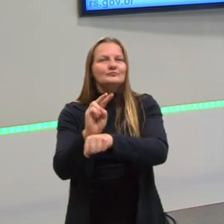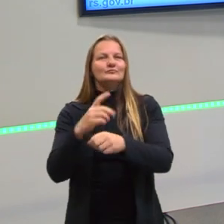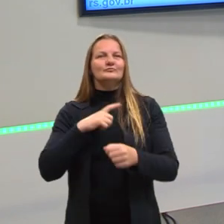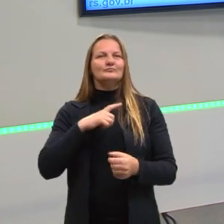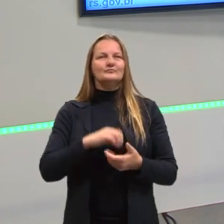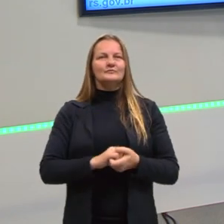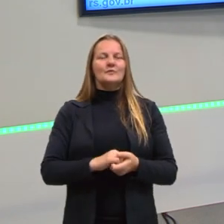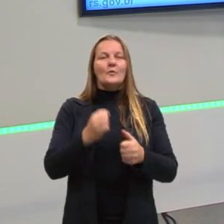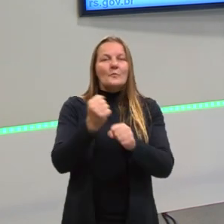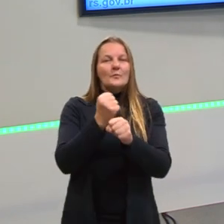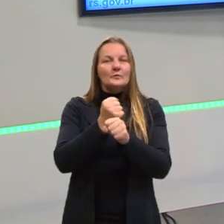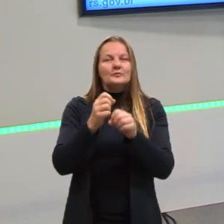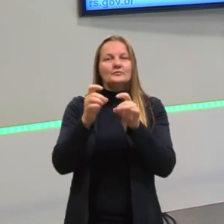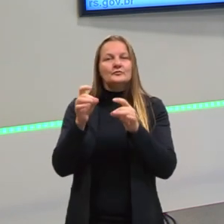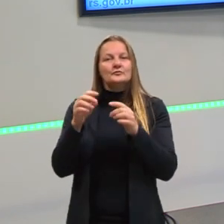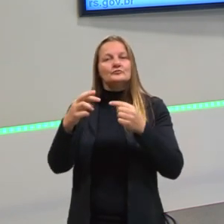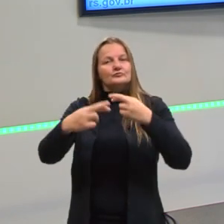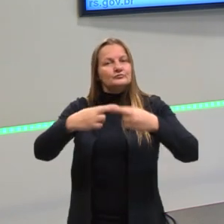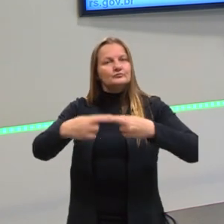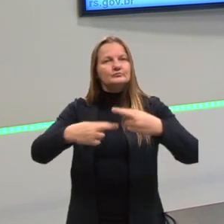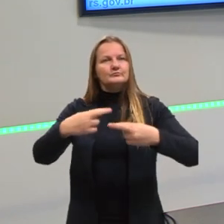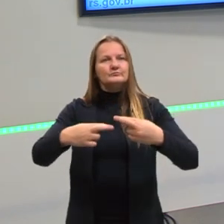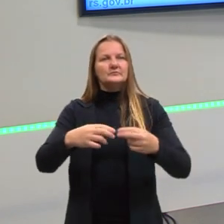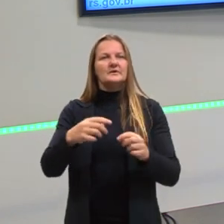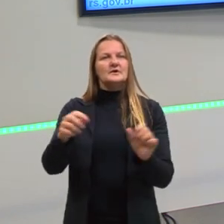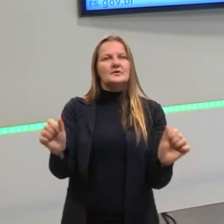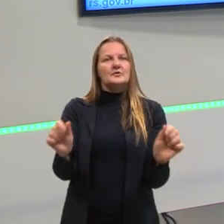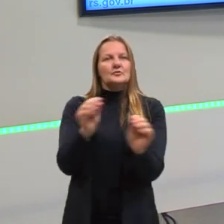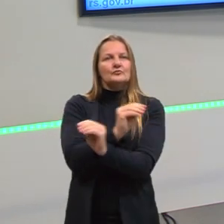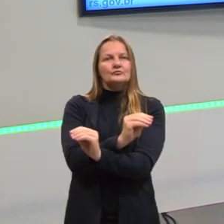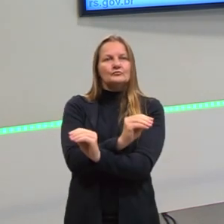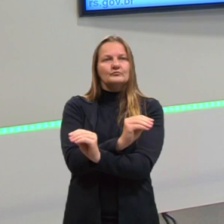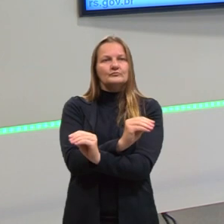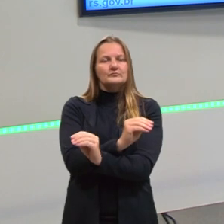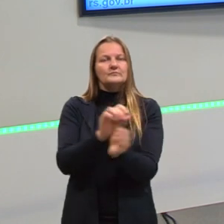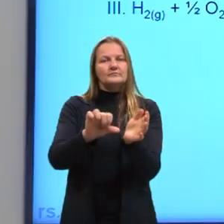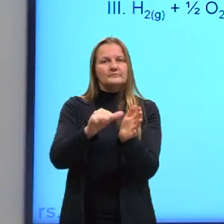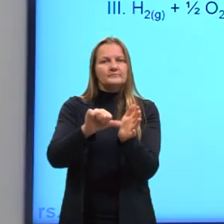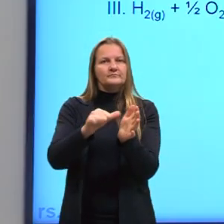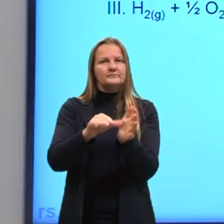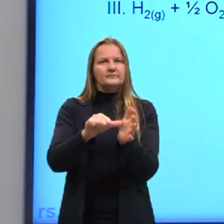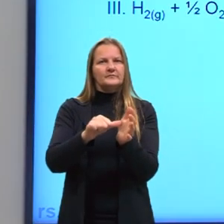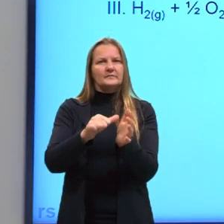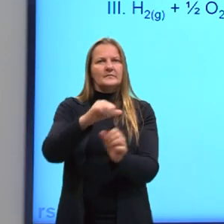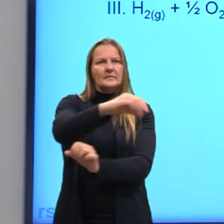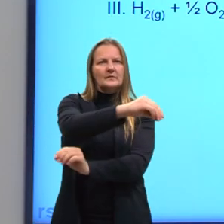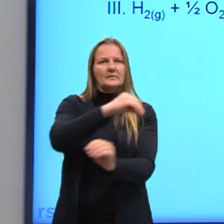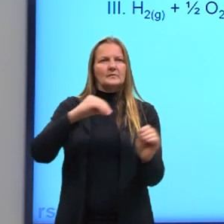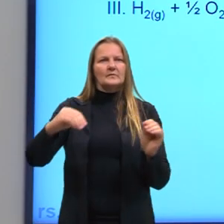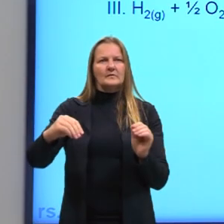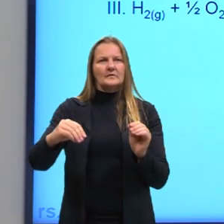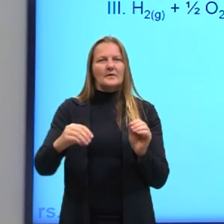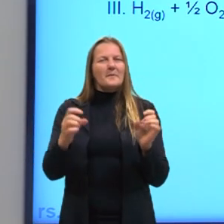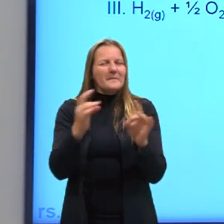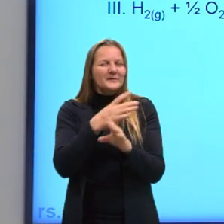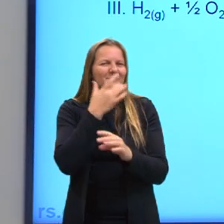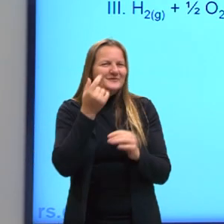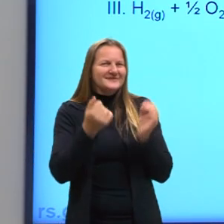meu produto tá no reagente invertendo a primeira que eu já trouxe ela invertida para